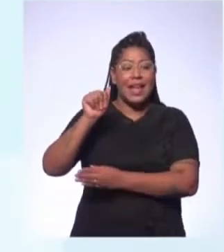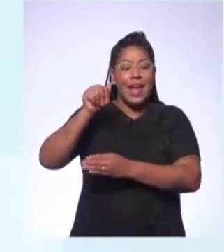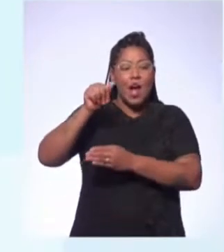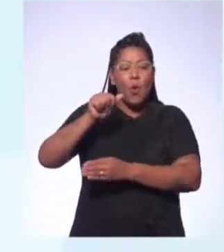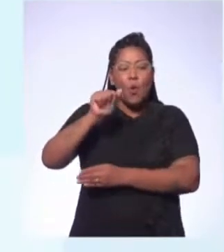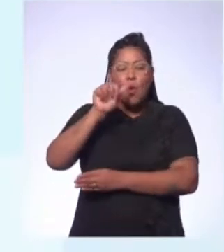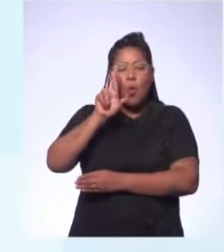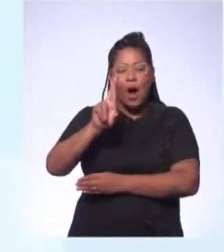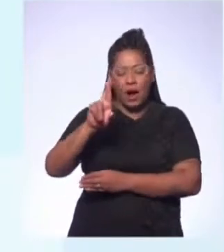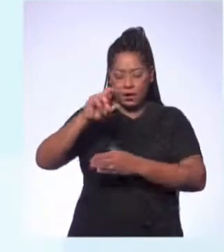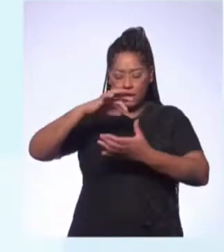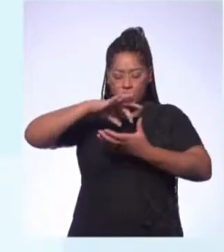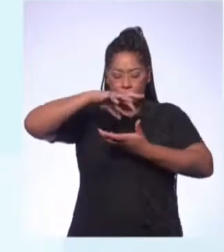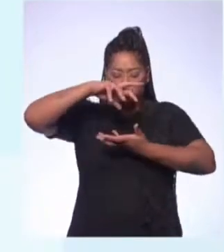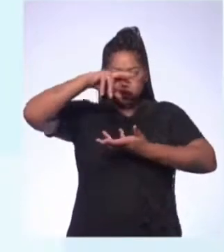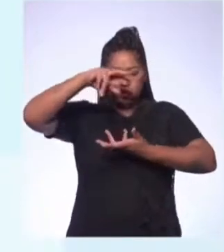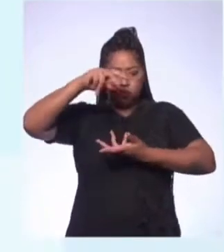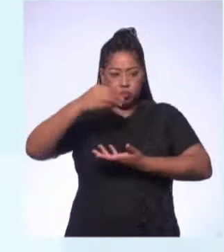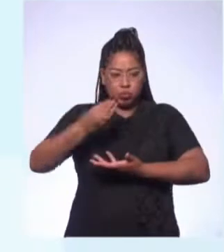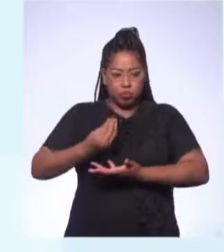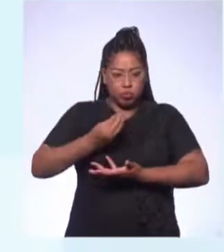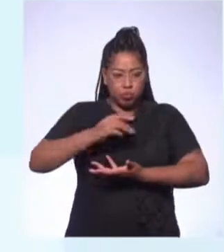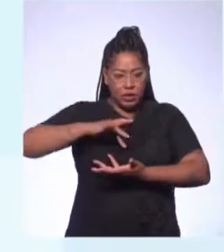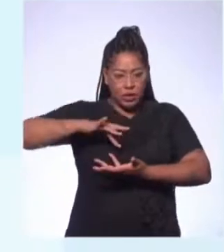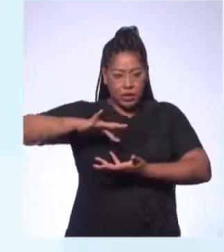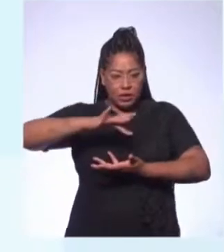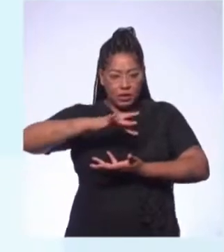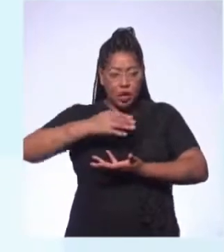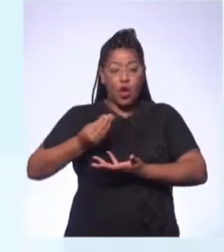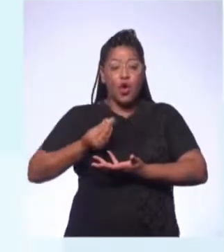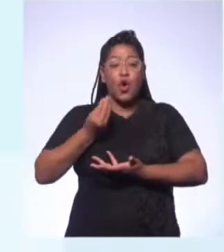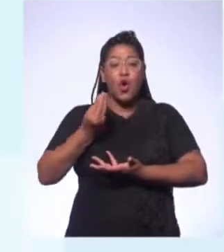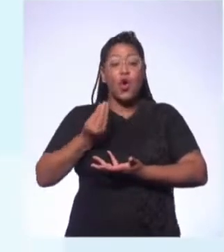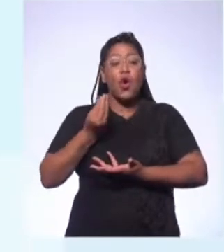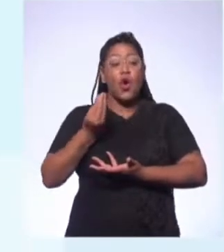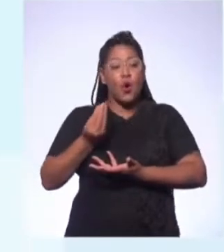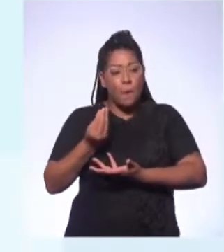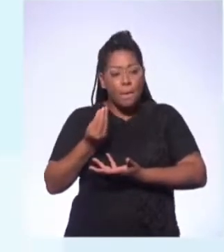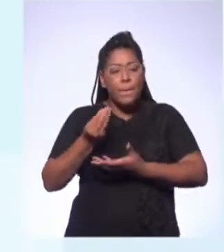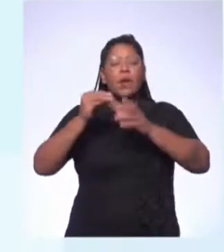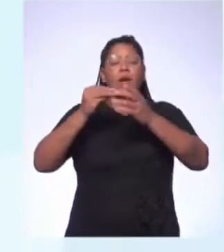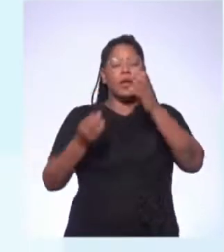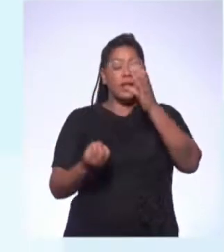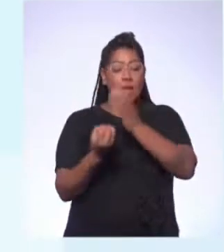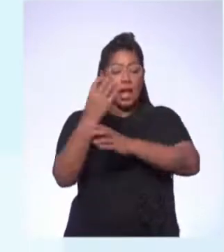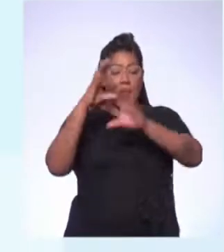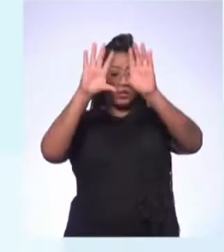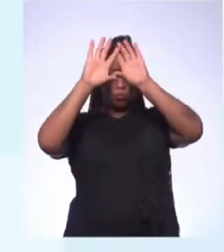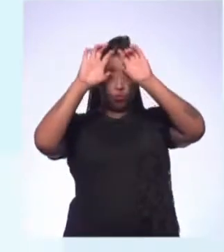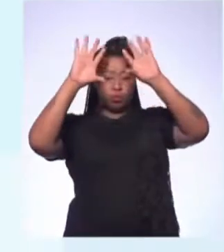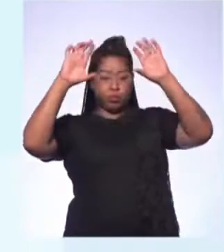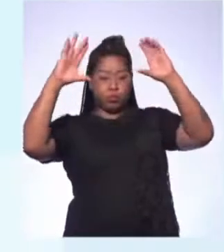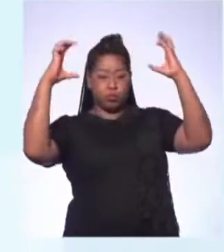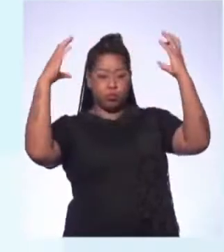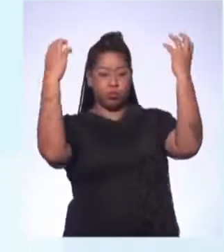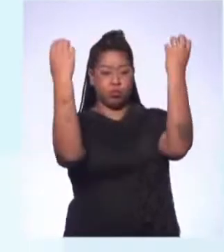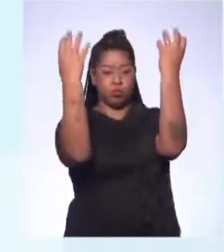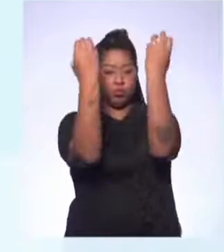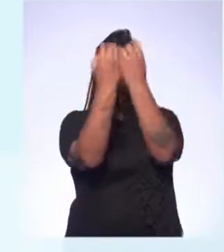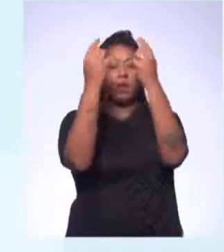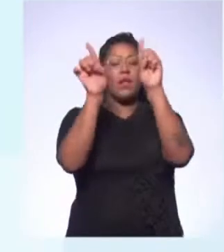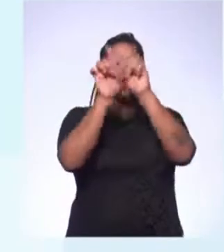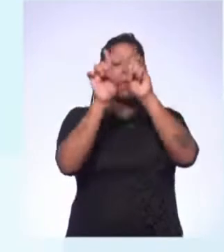E nela é onde tudo acontece, como, por exemplo, a formação das nuvens, a formação